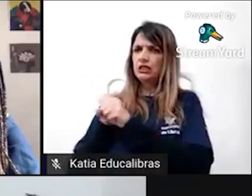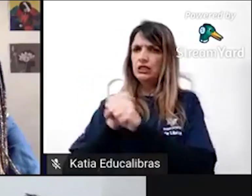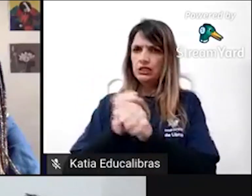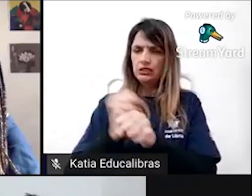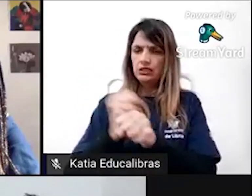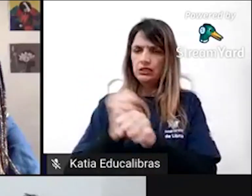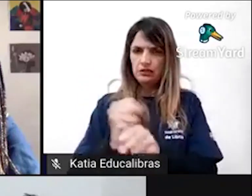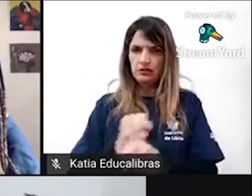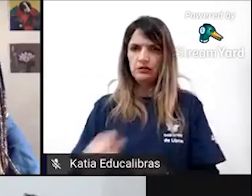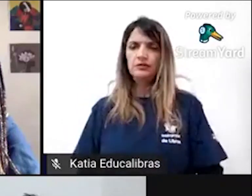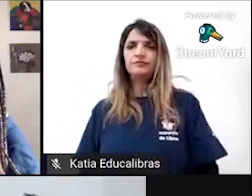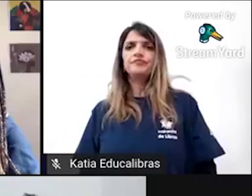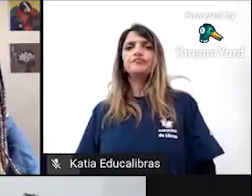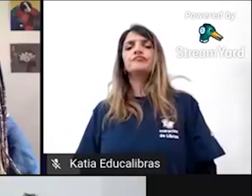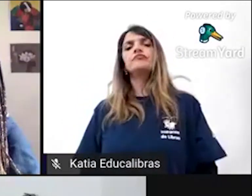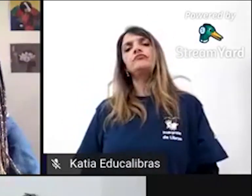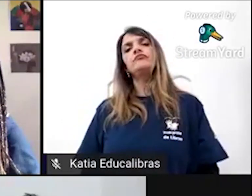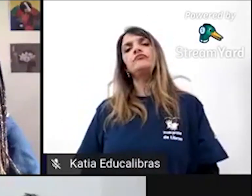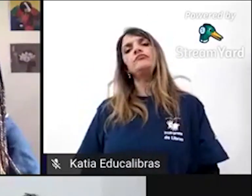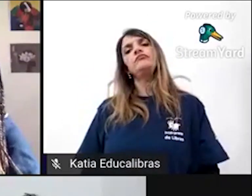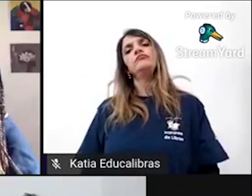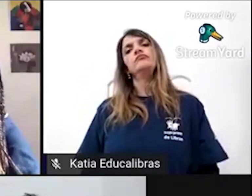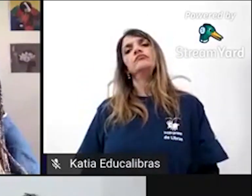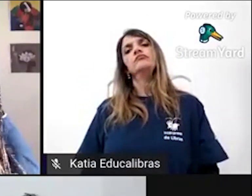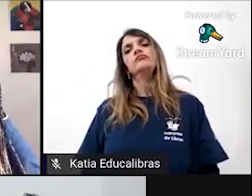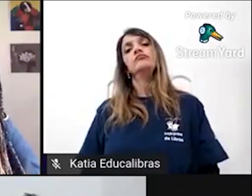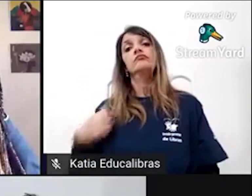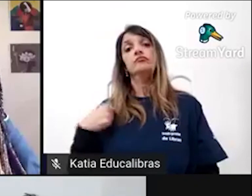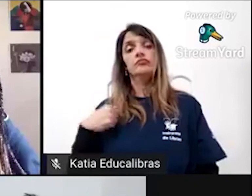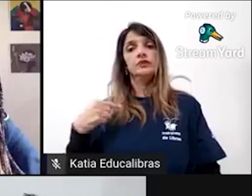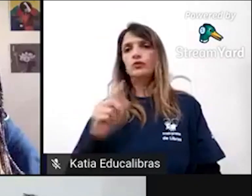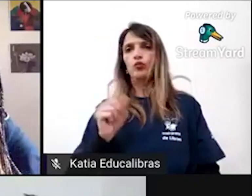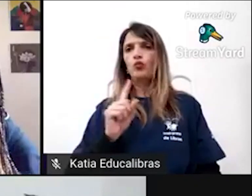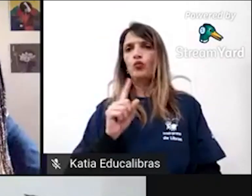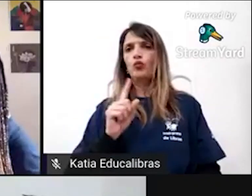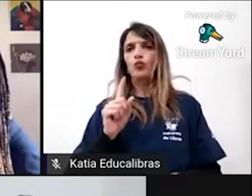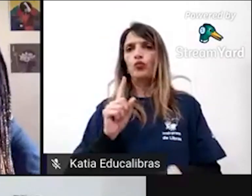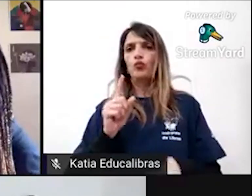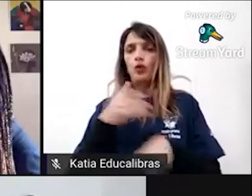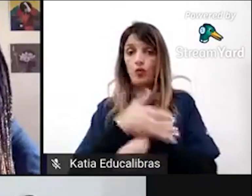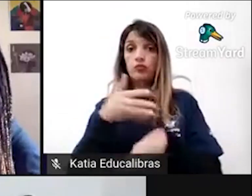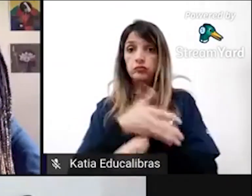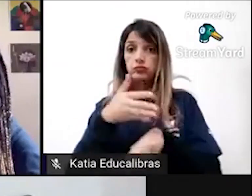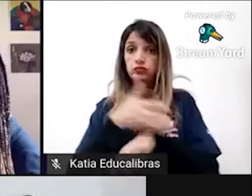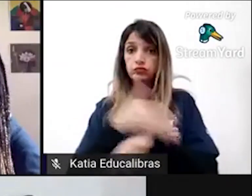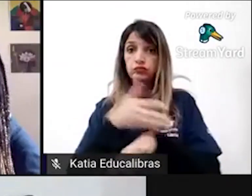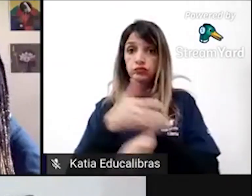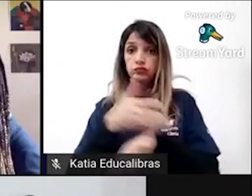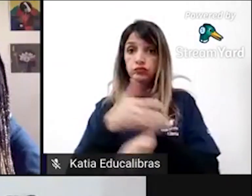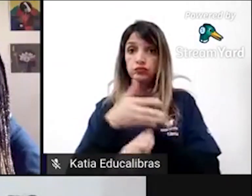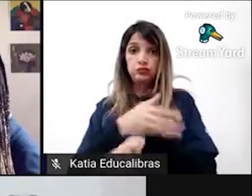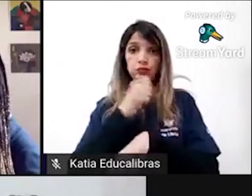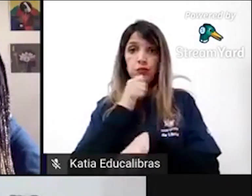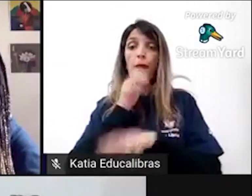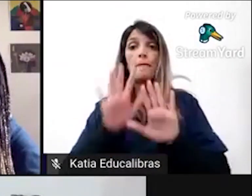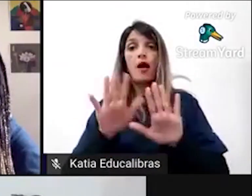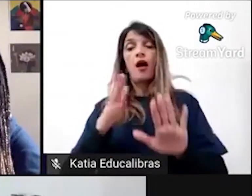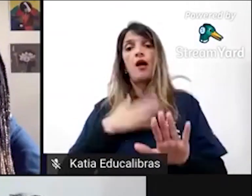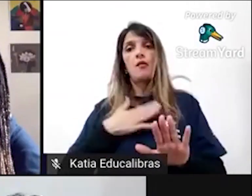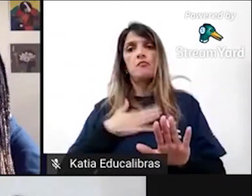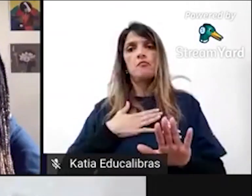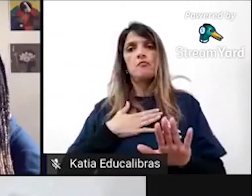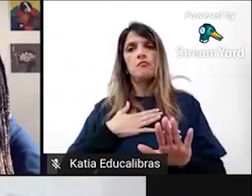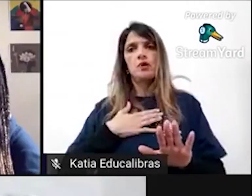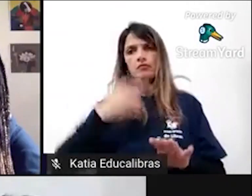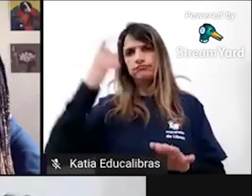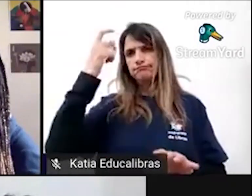naturalmente deixar de frequentar a cultura do meu povo, mas a boa parte da minha formação